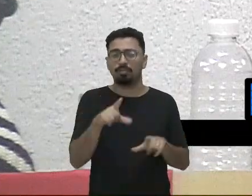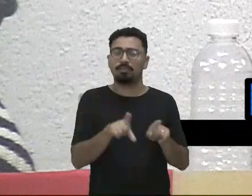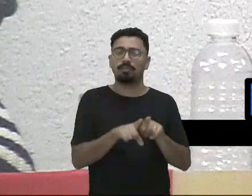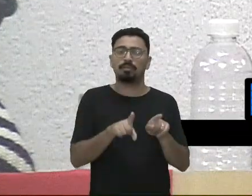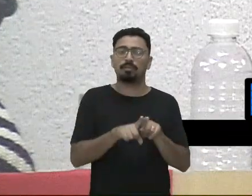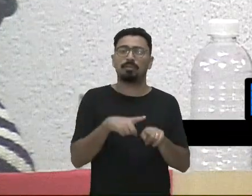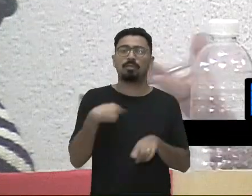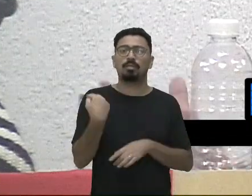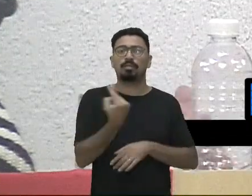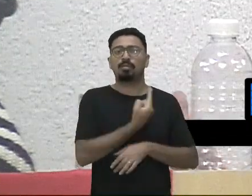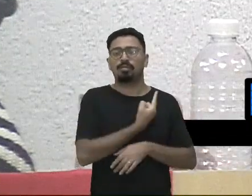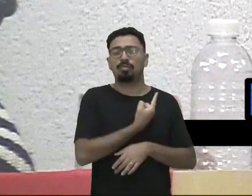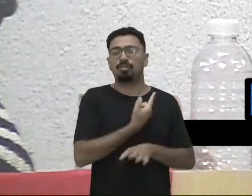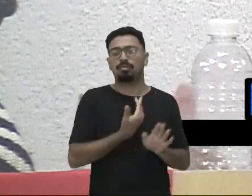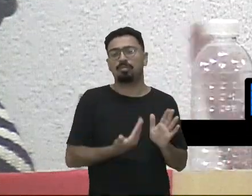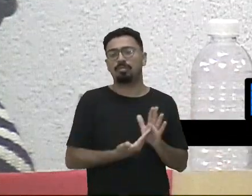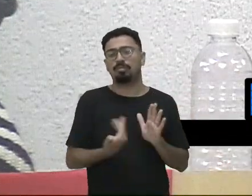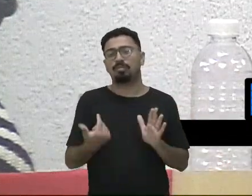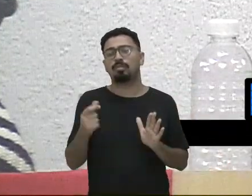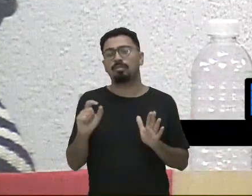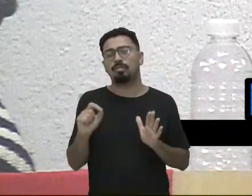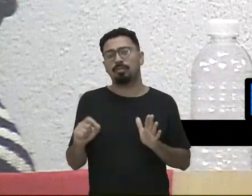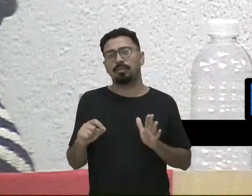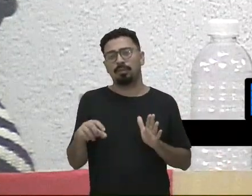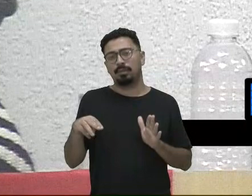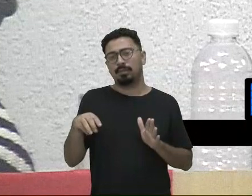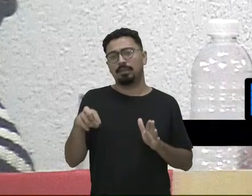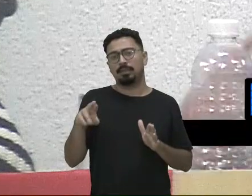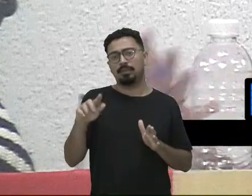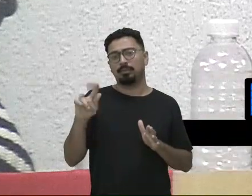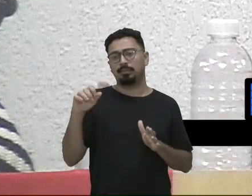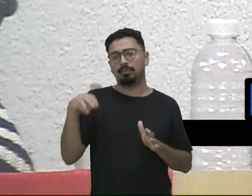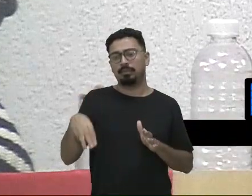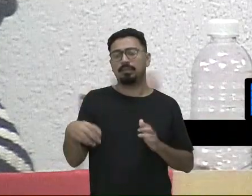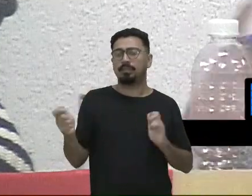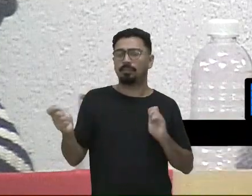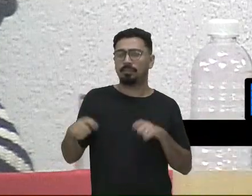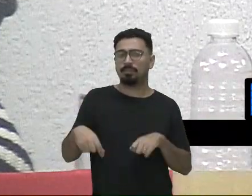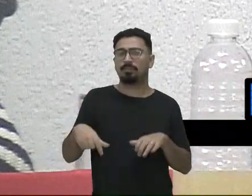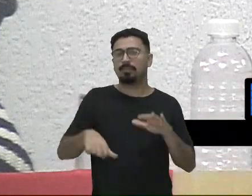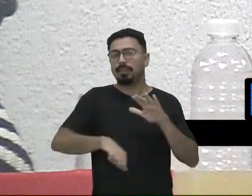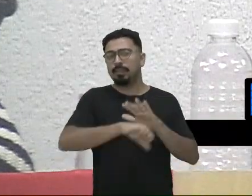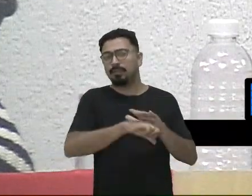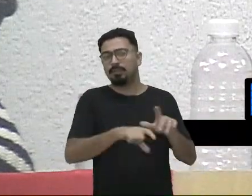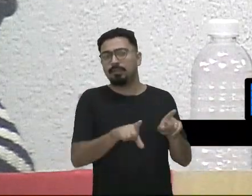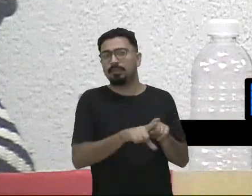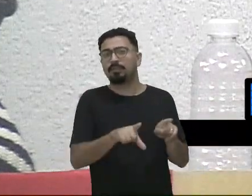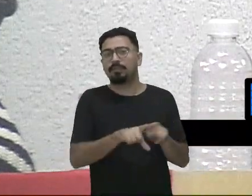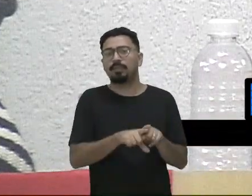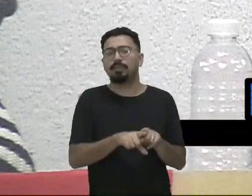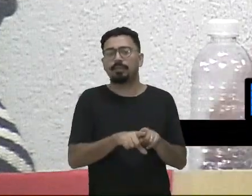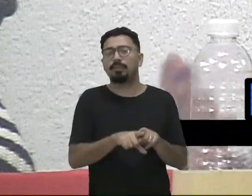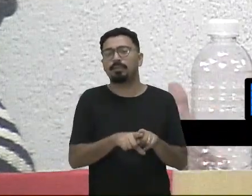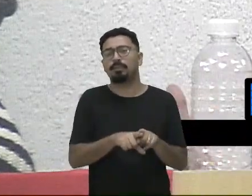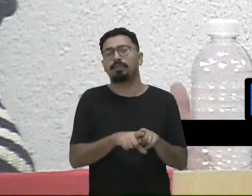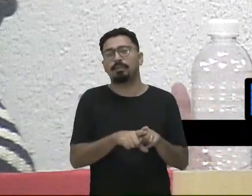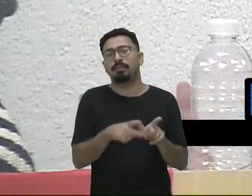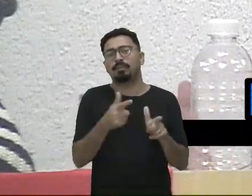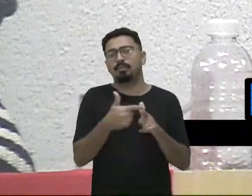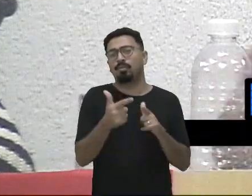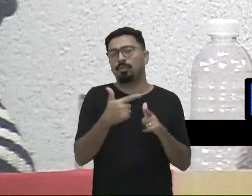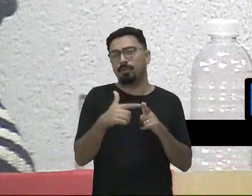está tirando da margem, tirando de possíveis criminalidades, de possíveis problemas graves